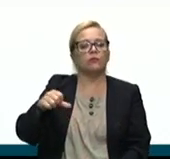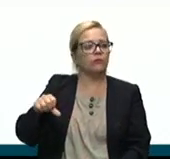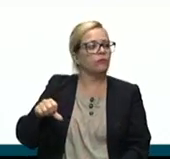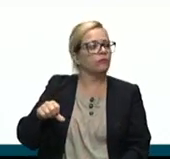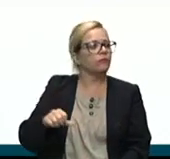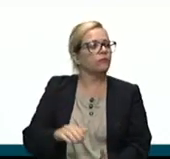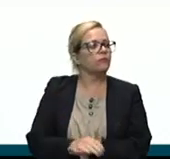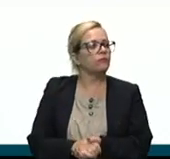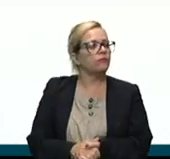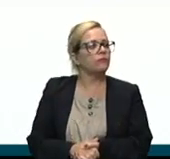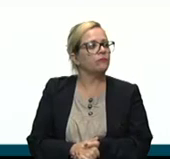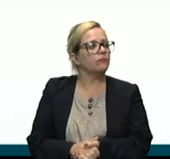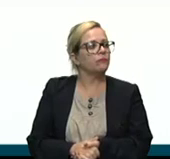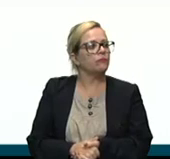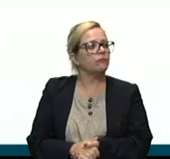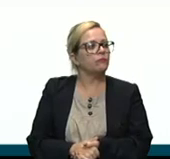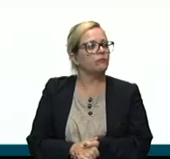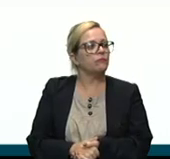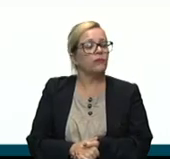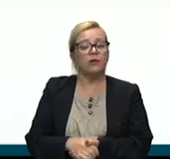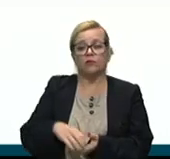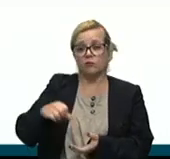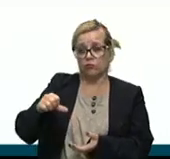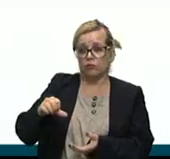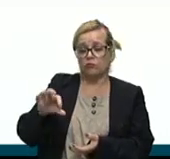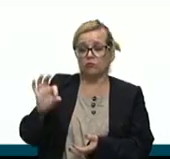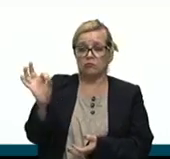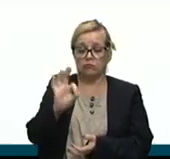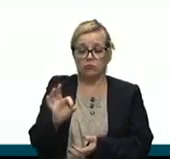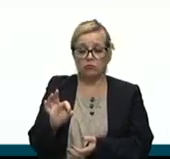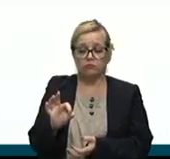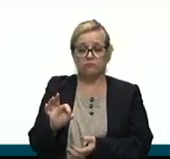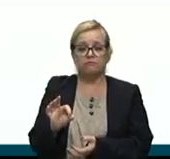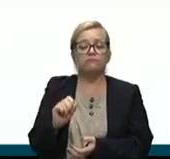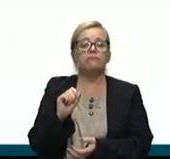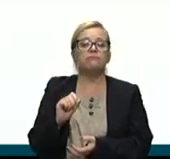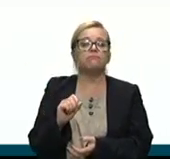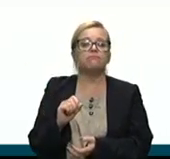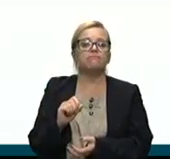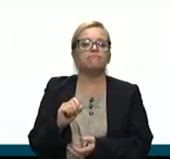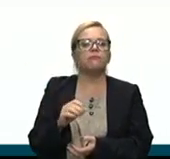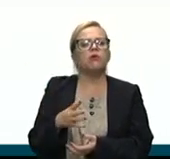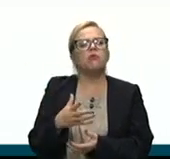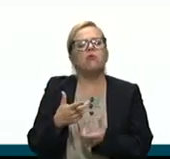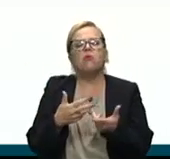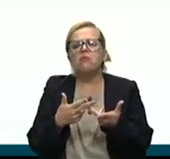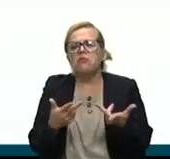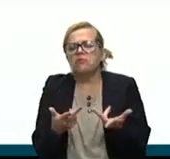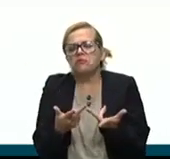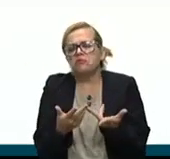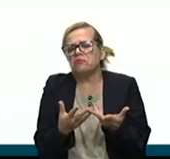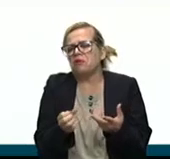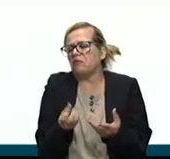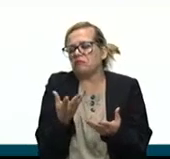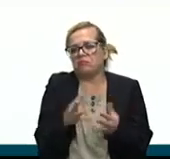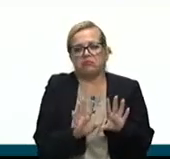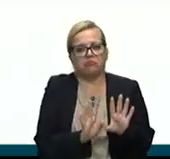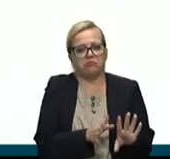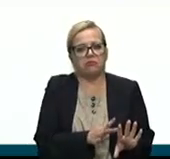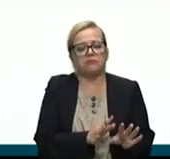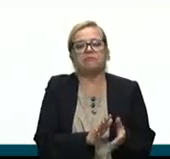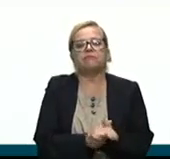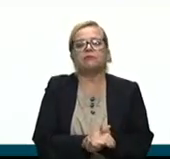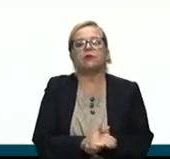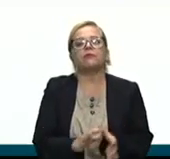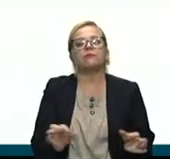9%. Então, esses outros 9% se devem ao acaso. E assim, então,